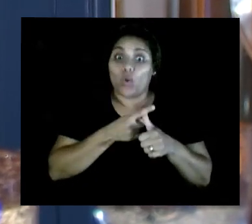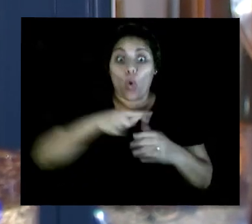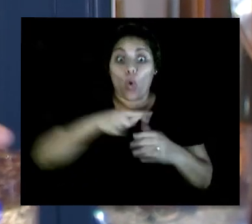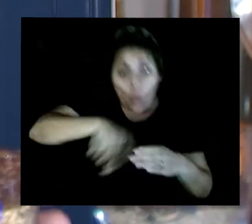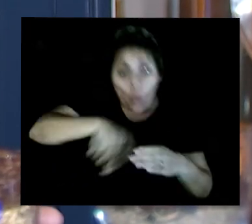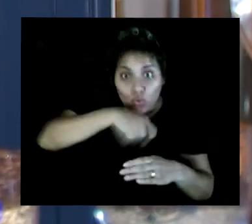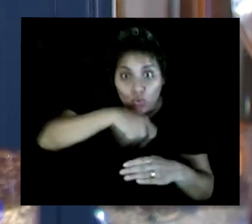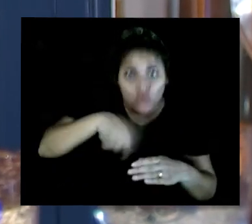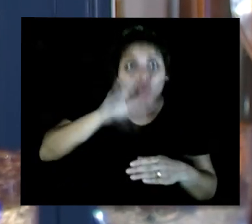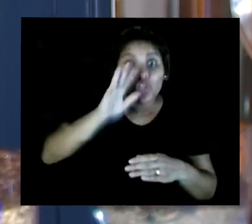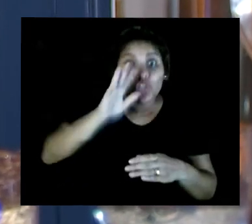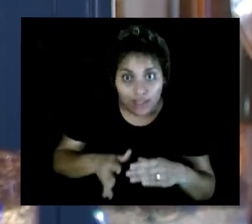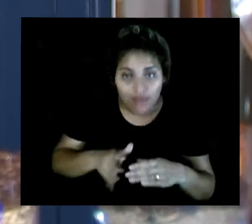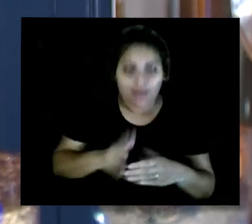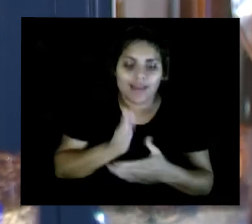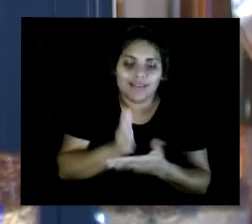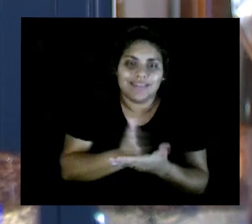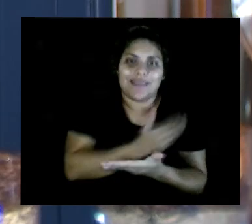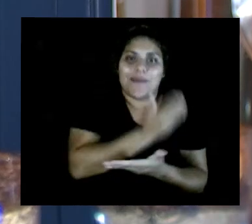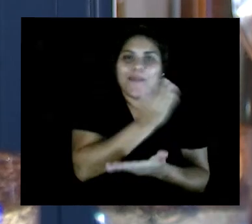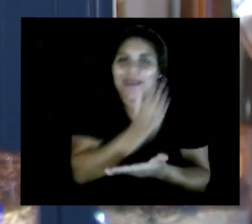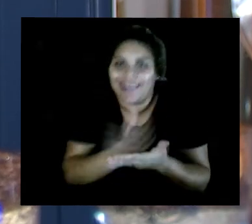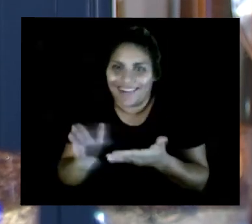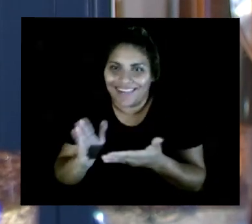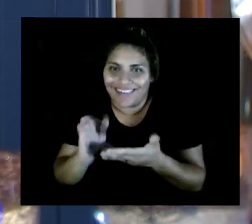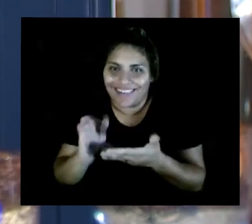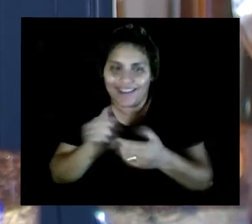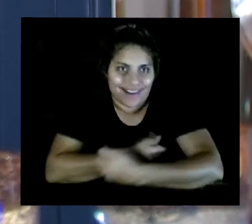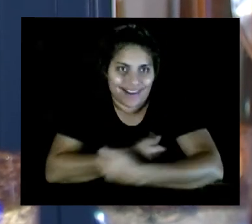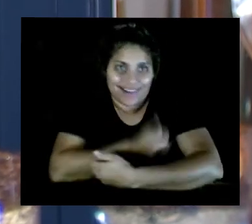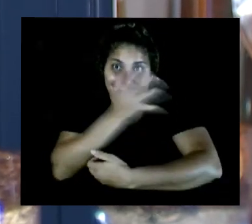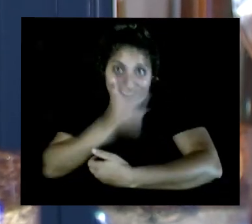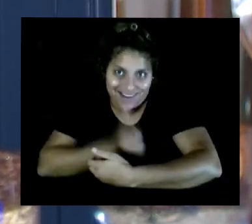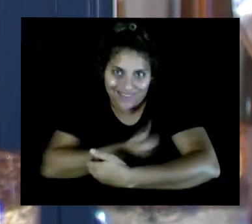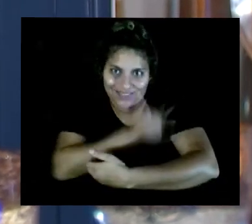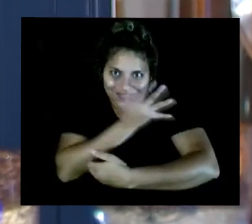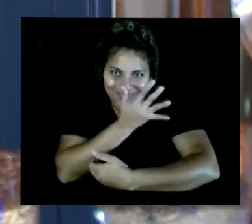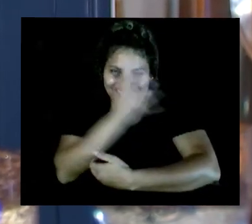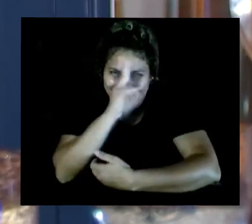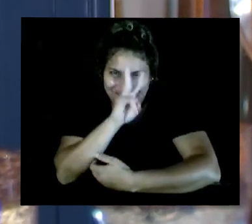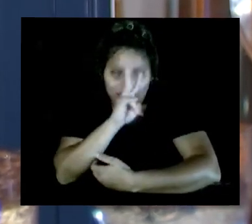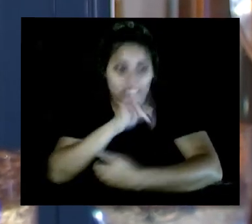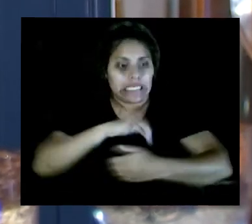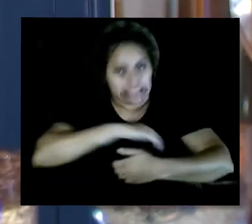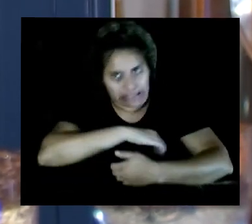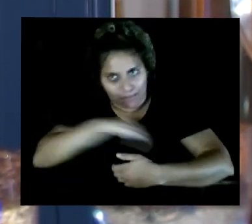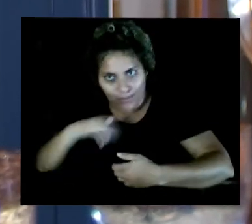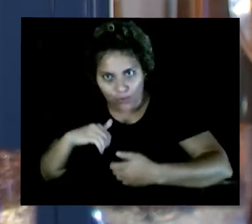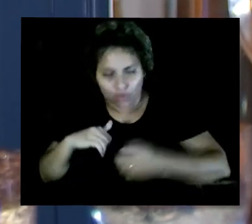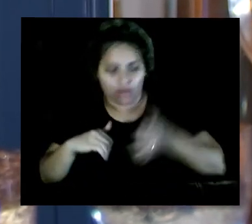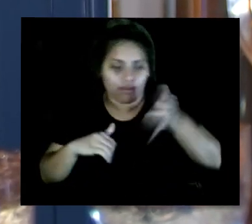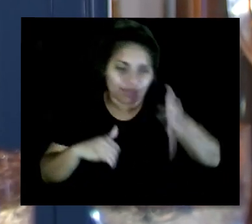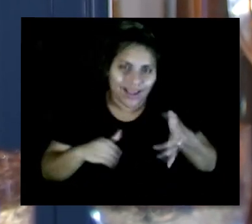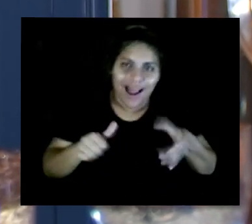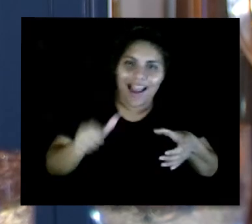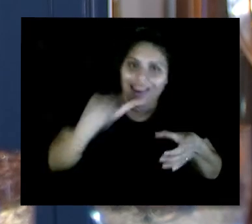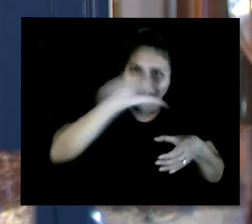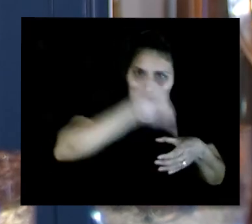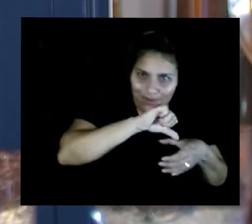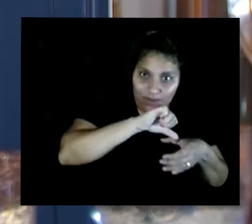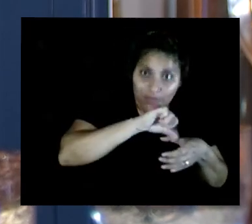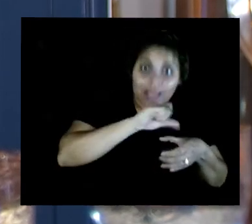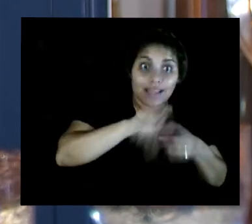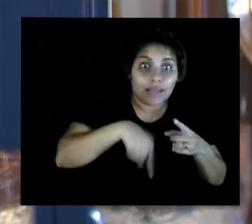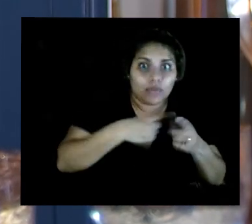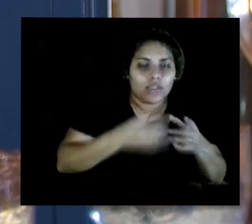cozimento, separação do famoso joio do trigo. Nós vamos separar o grão daquele mosto principal, ali nós temos só líquido. Depois